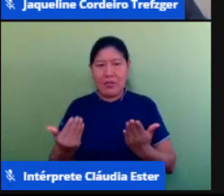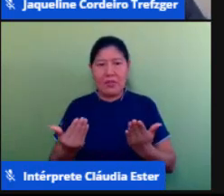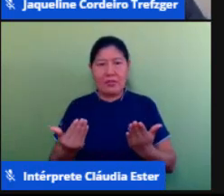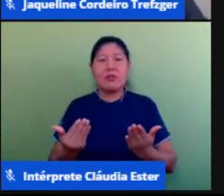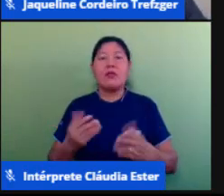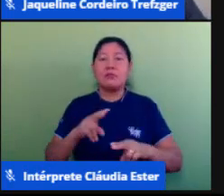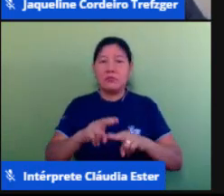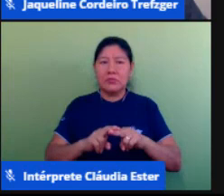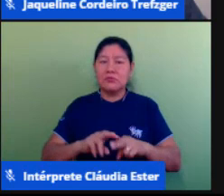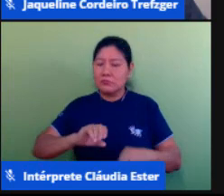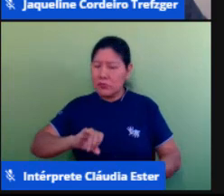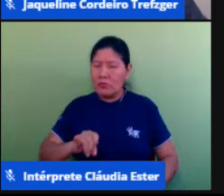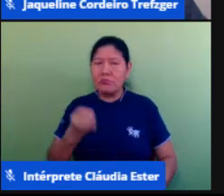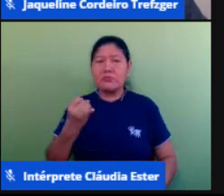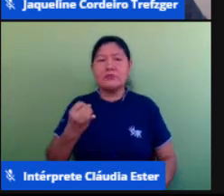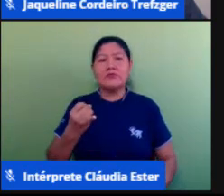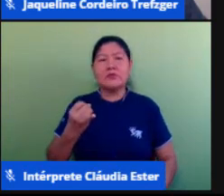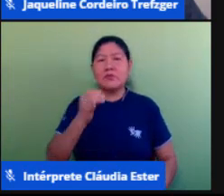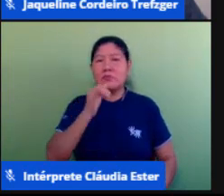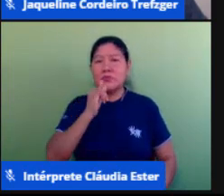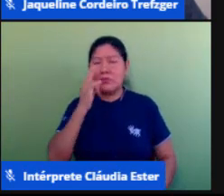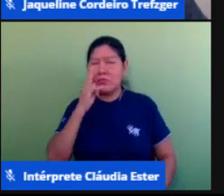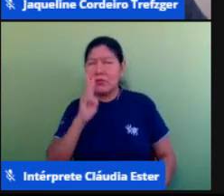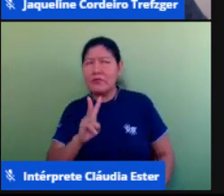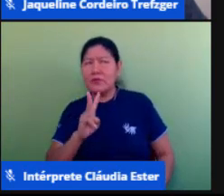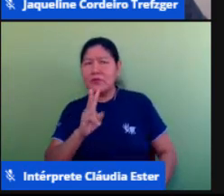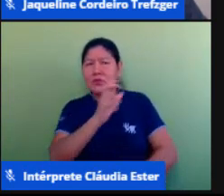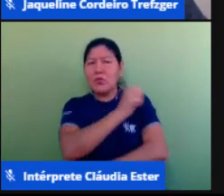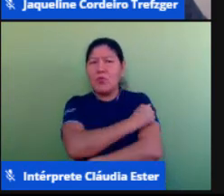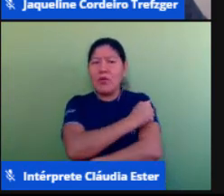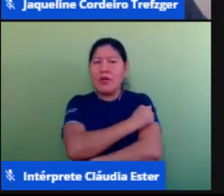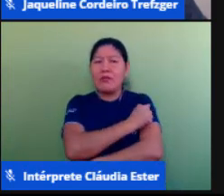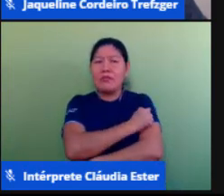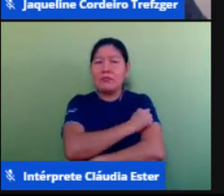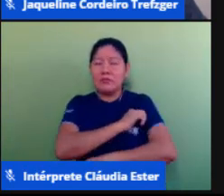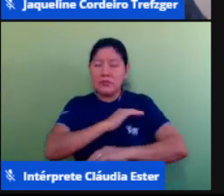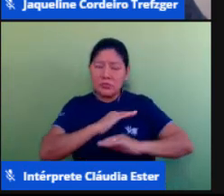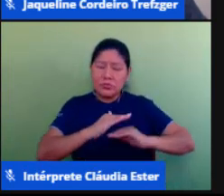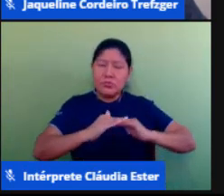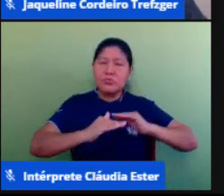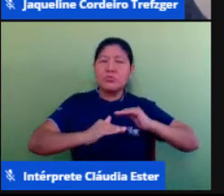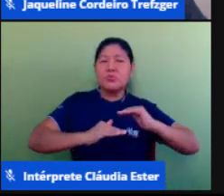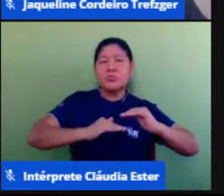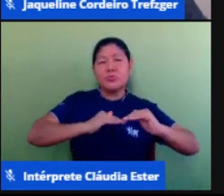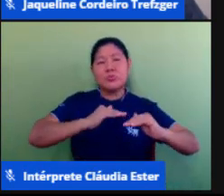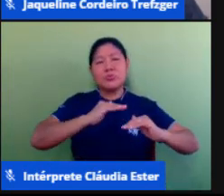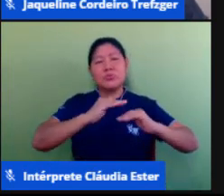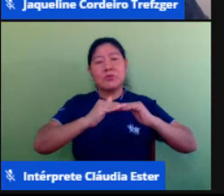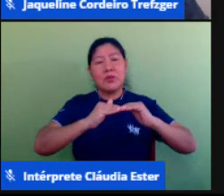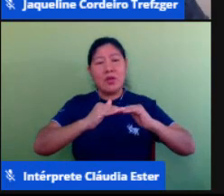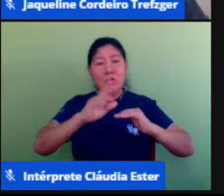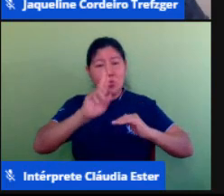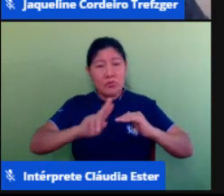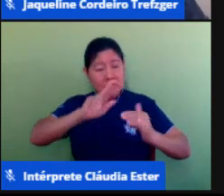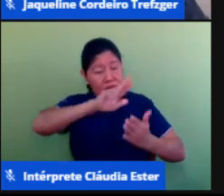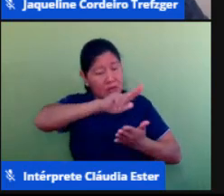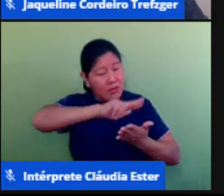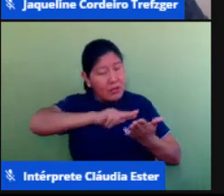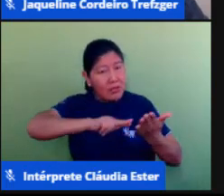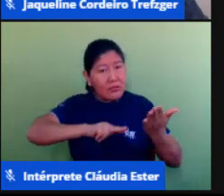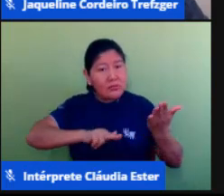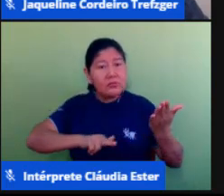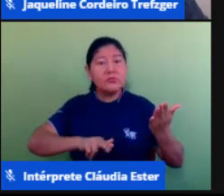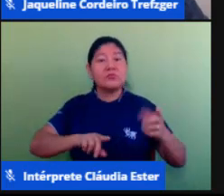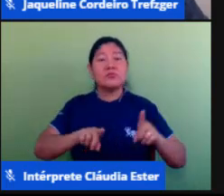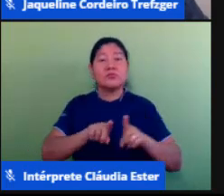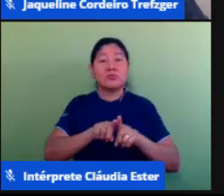que eu posso para fazer com que o aluno cresça e através da leitura e também, por exemplo,